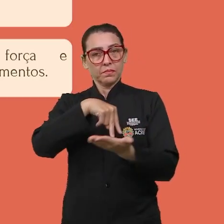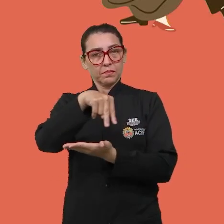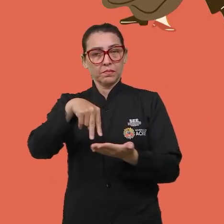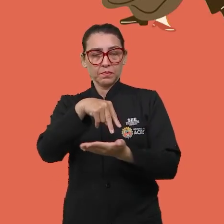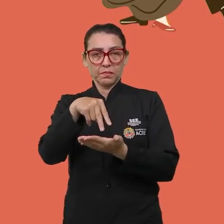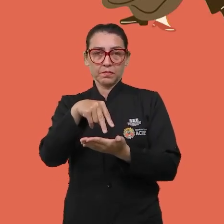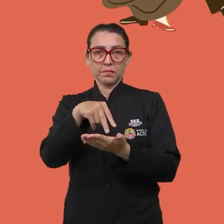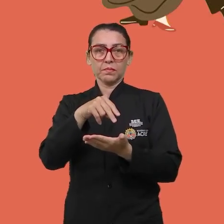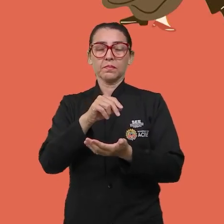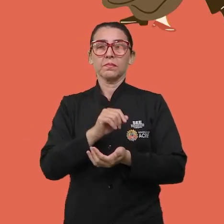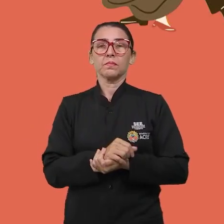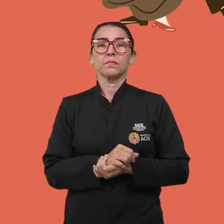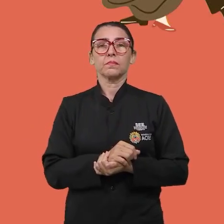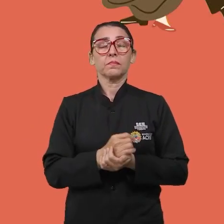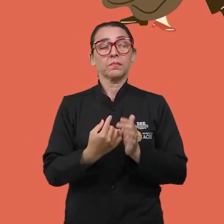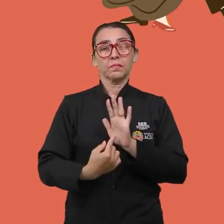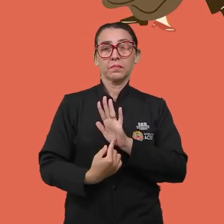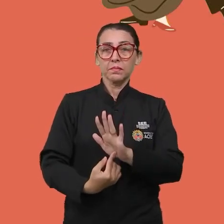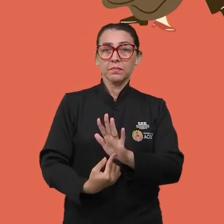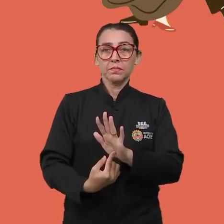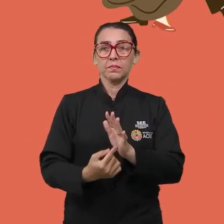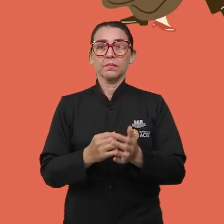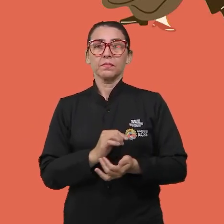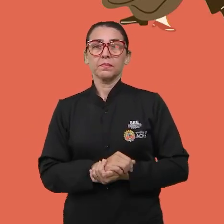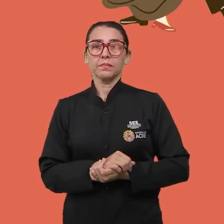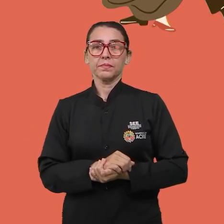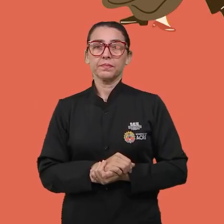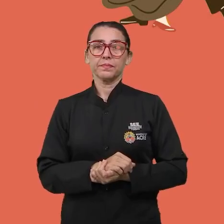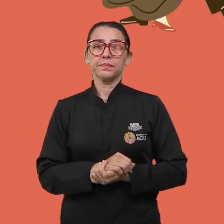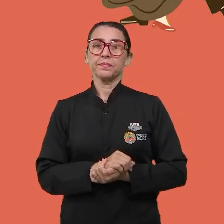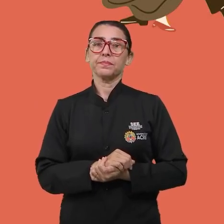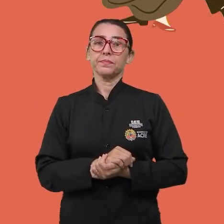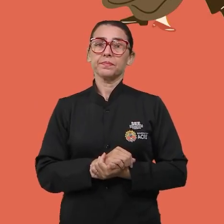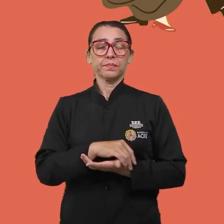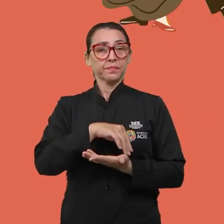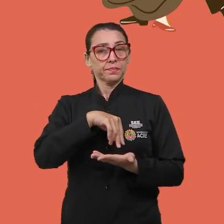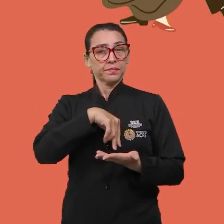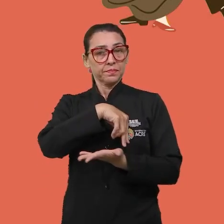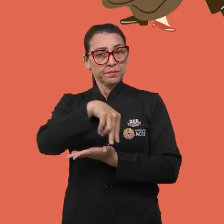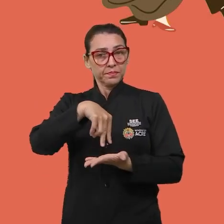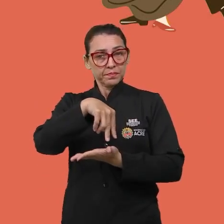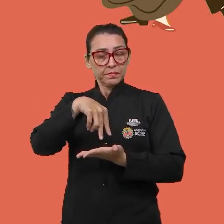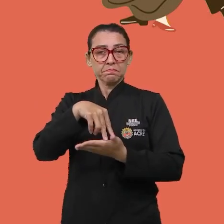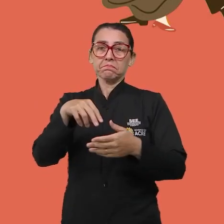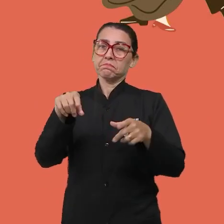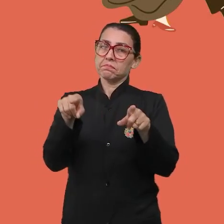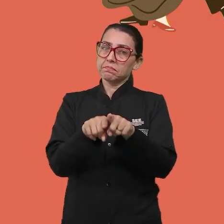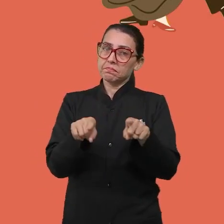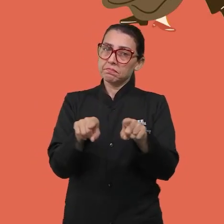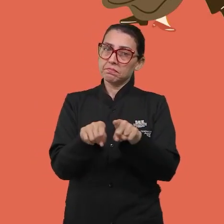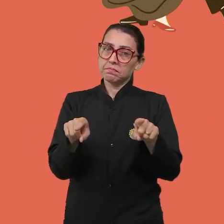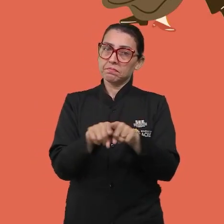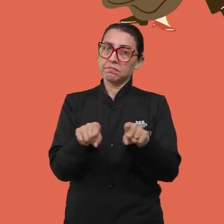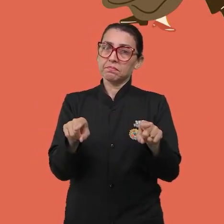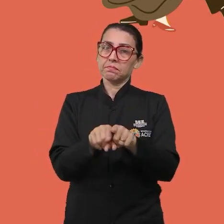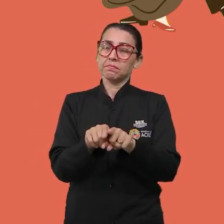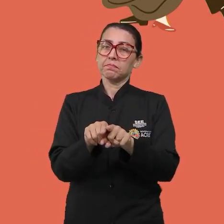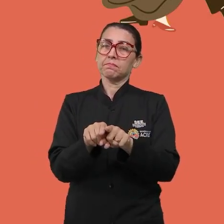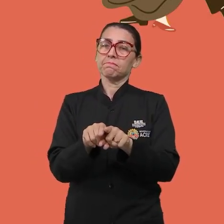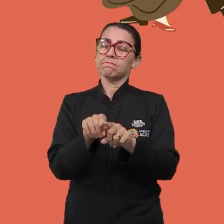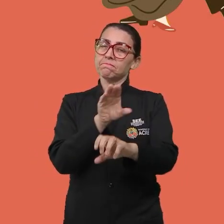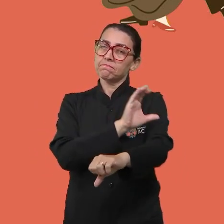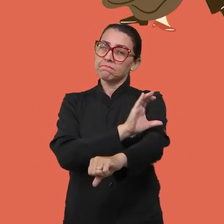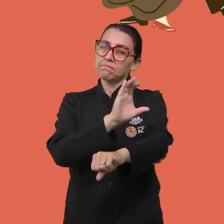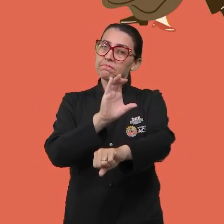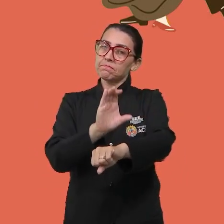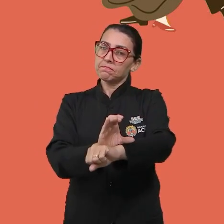como o dançarino se apresenta. E a dança, ela também é um tesouro